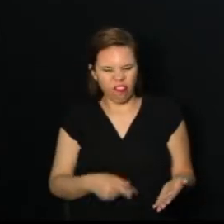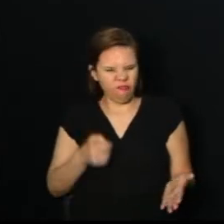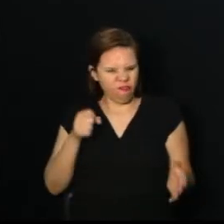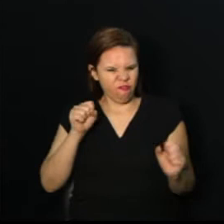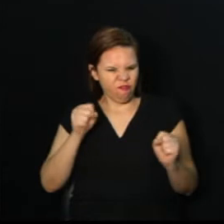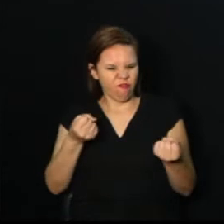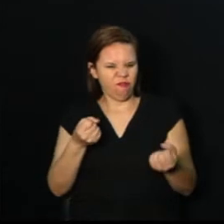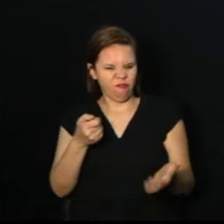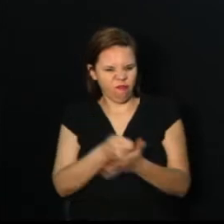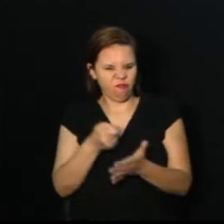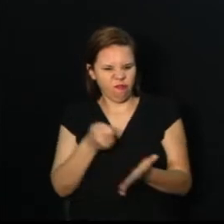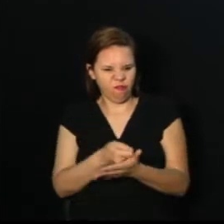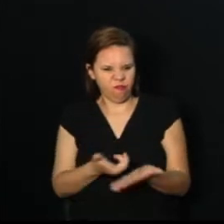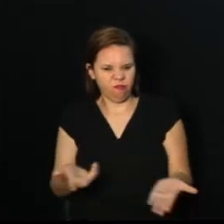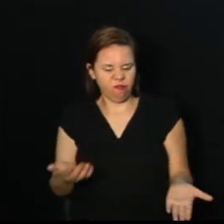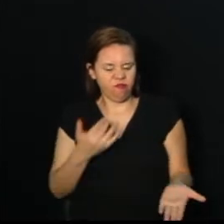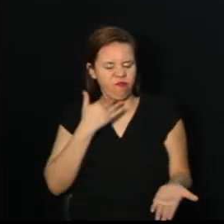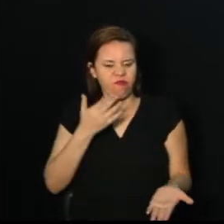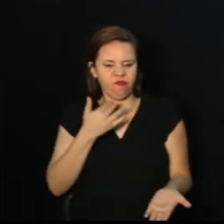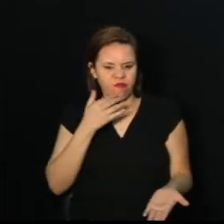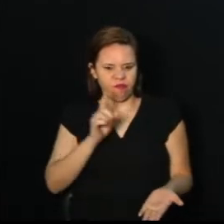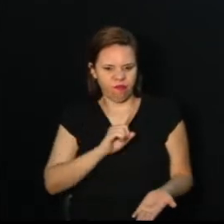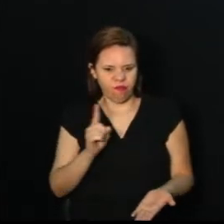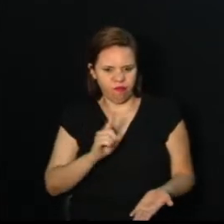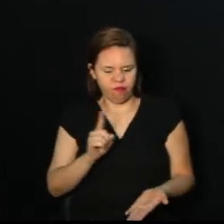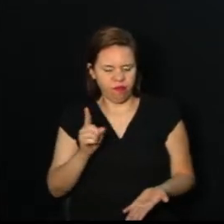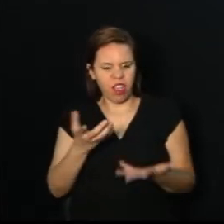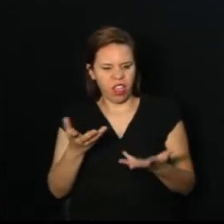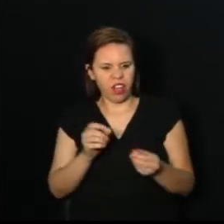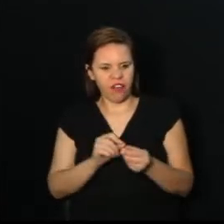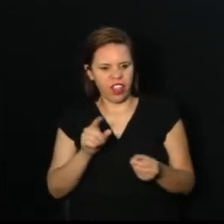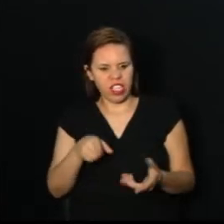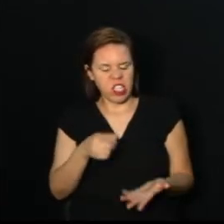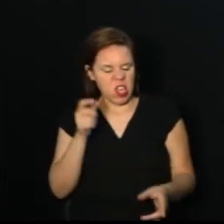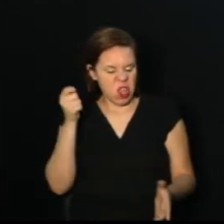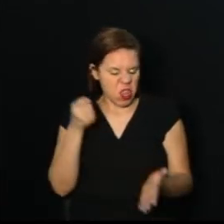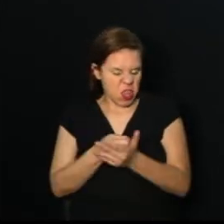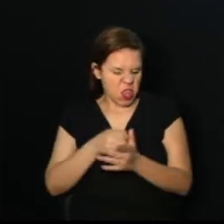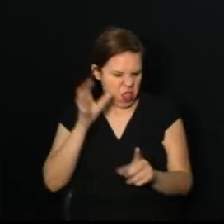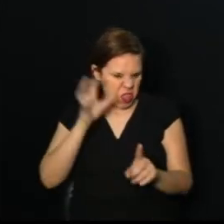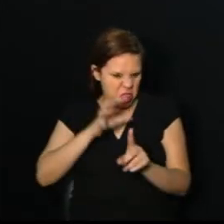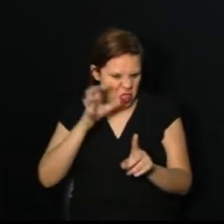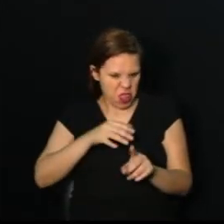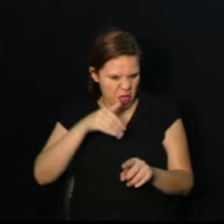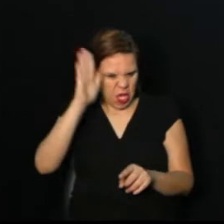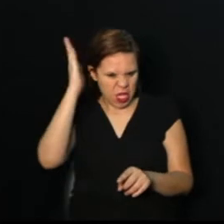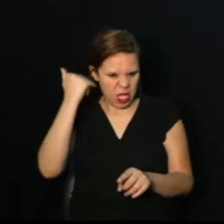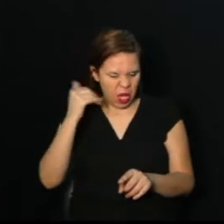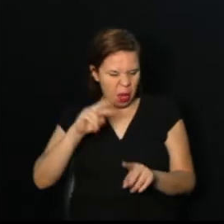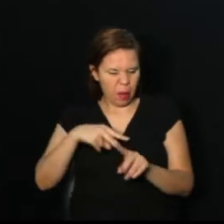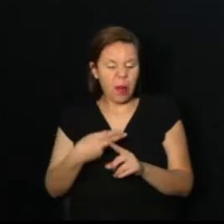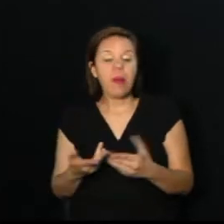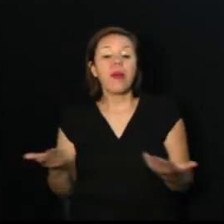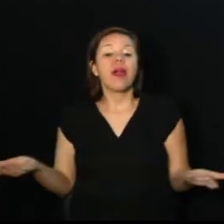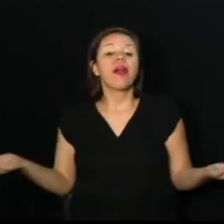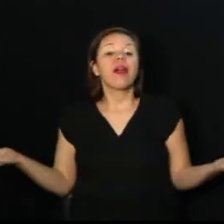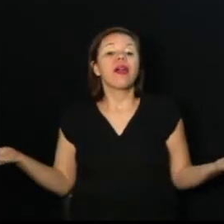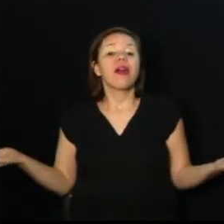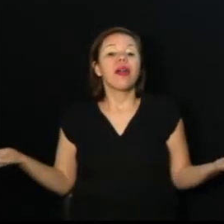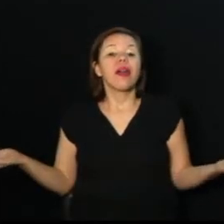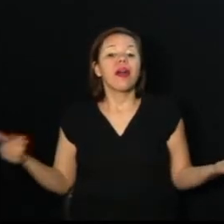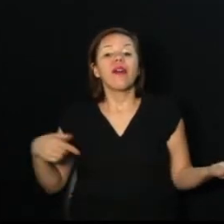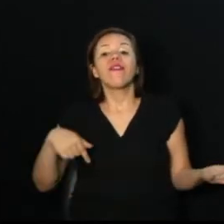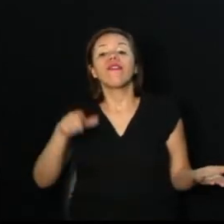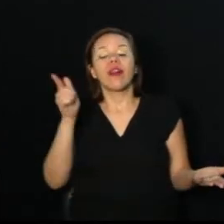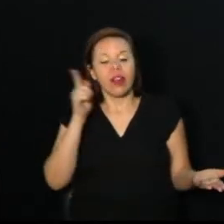forçar. Não adianta querer fazer com que ela saiba mais. Para quê? Ela